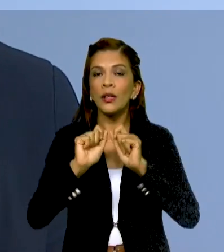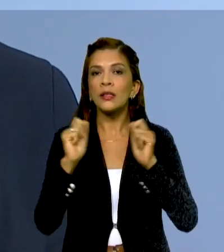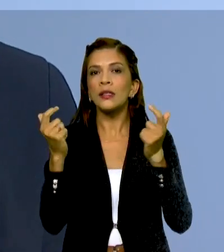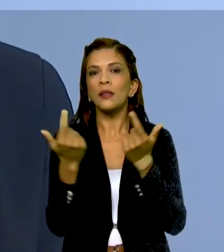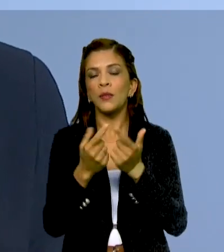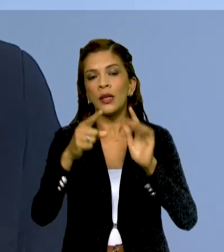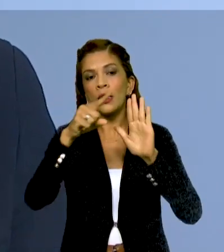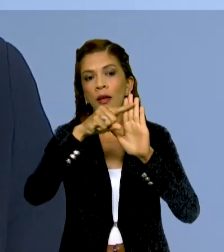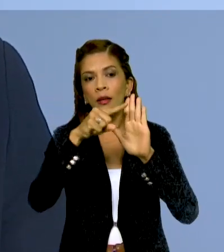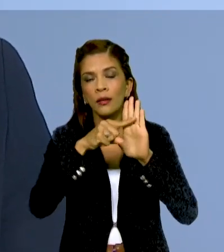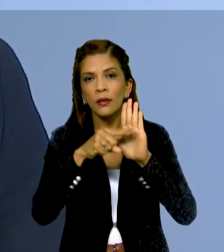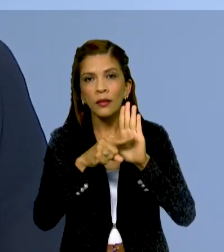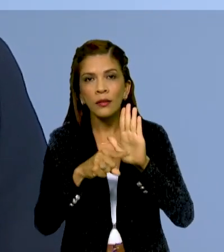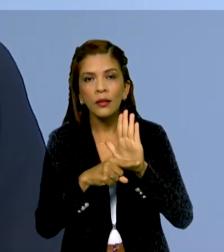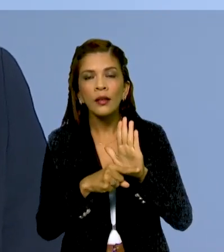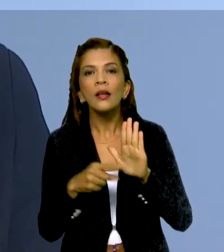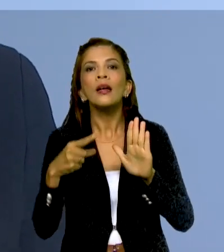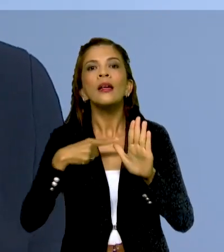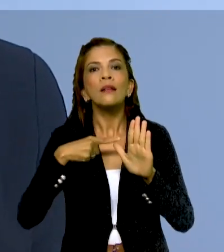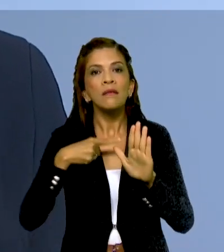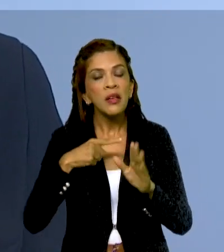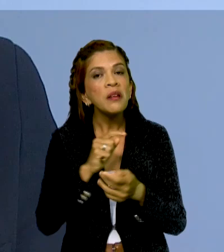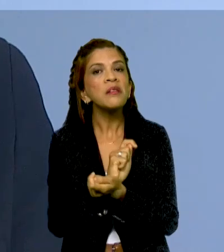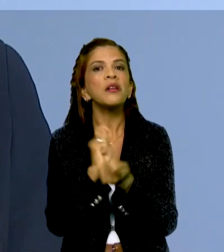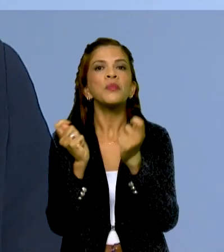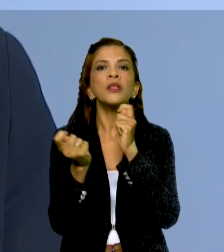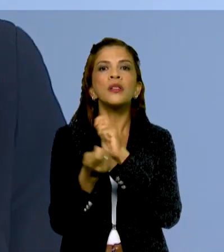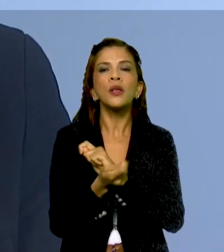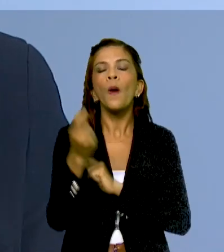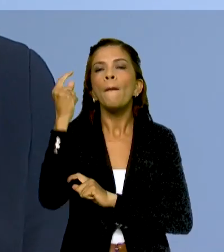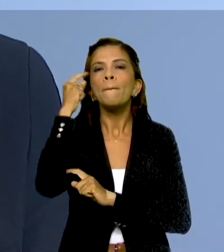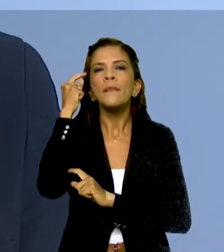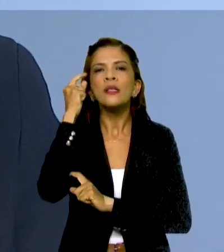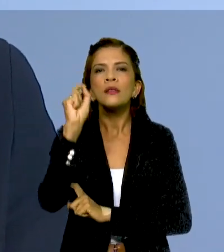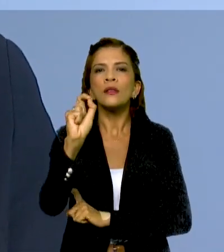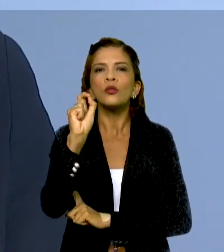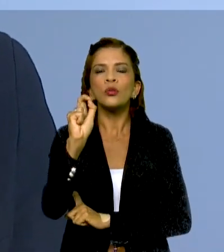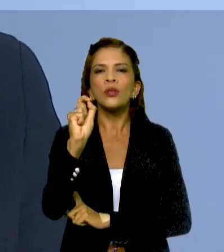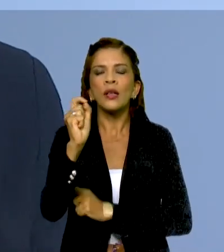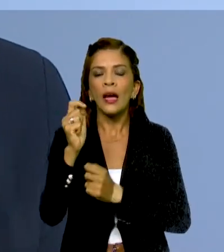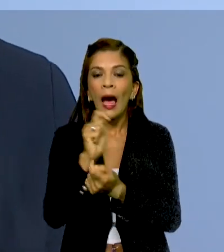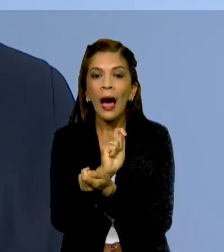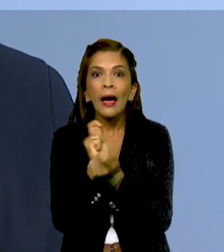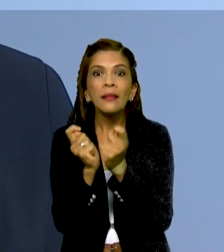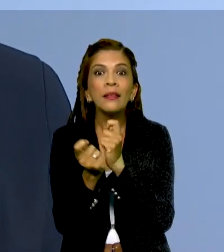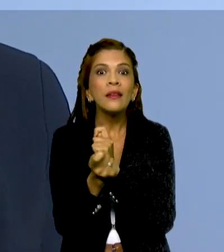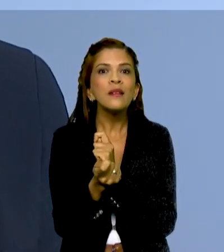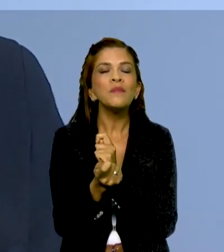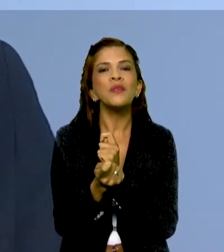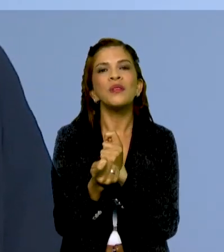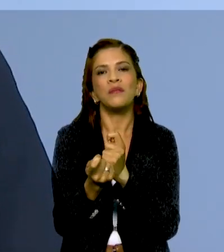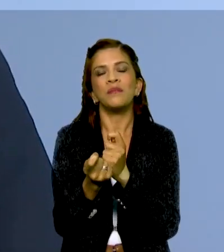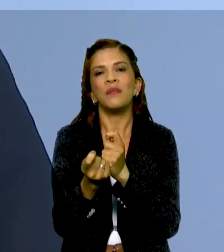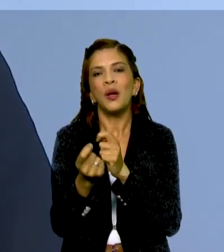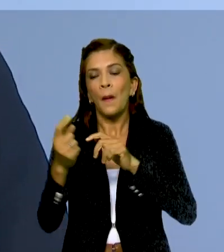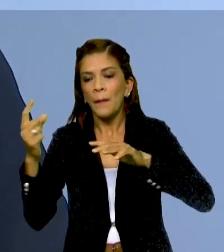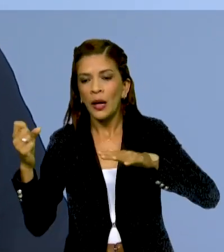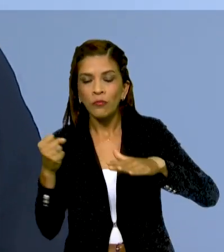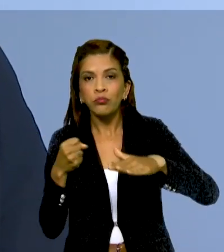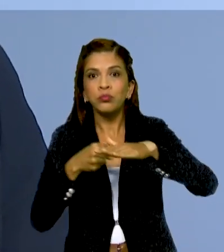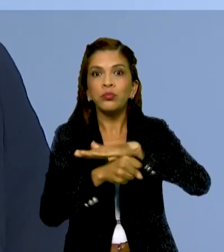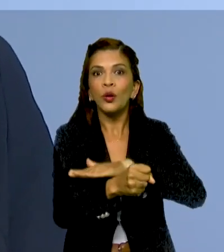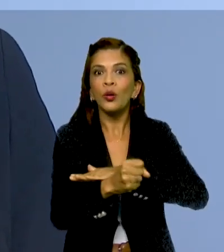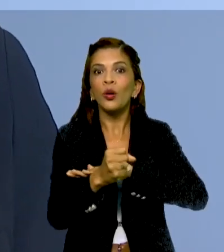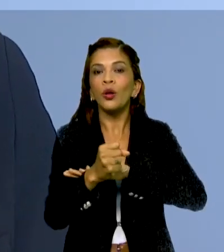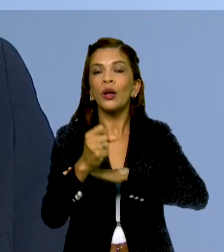se adaptado, tem buscado soluções para incluir cada vez mais a presença dos intérpretes. E isso é muito bom. Quando nós chegamos